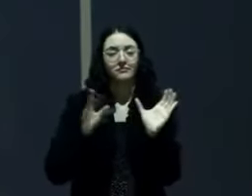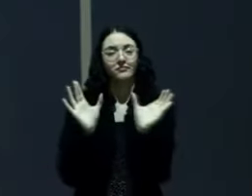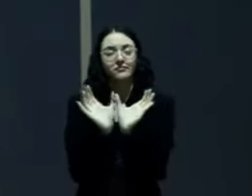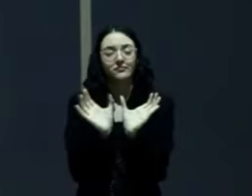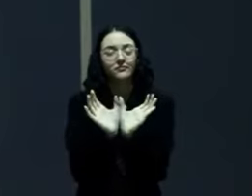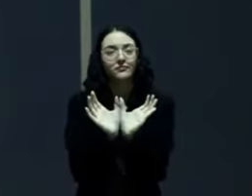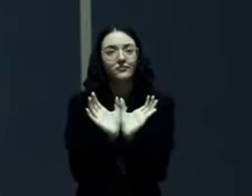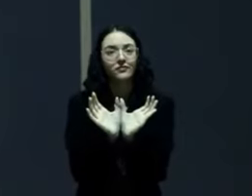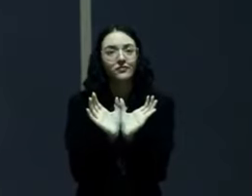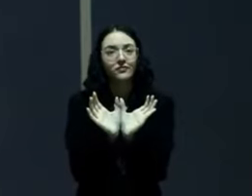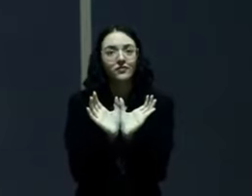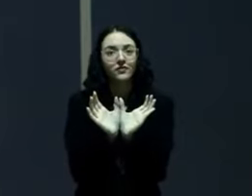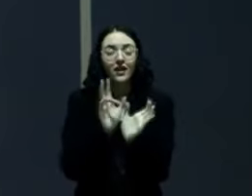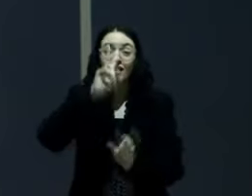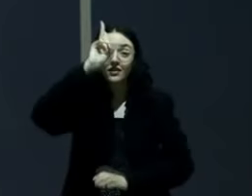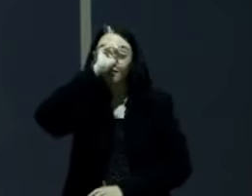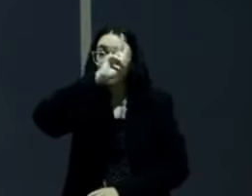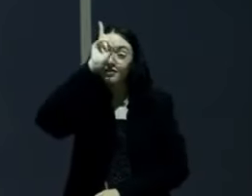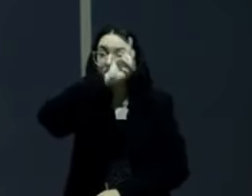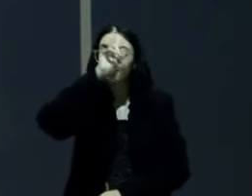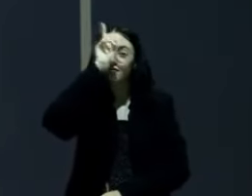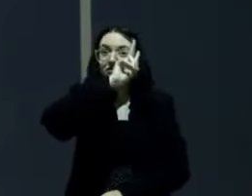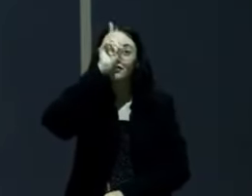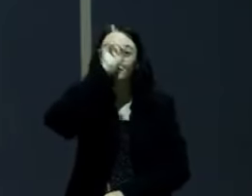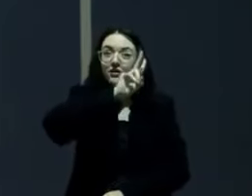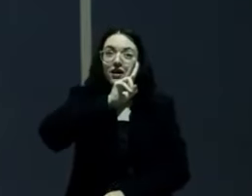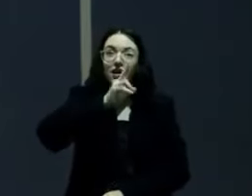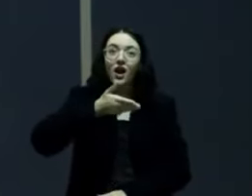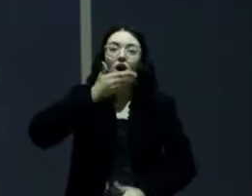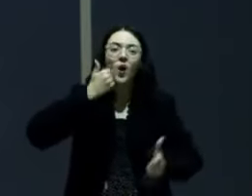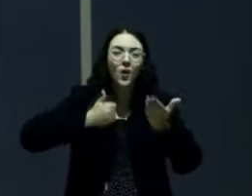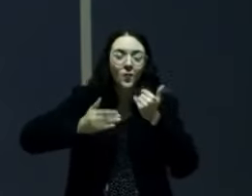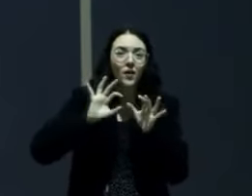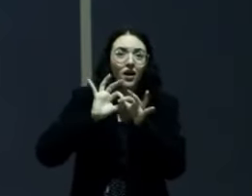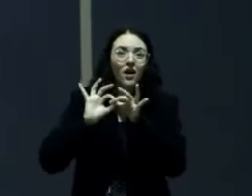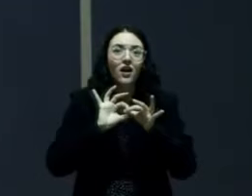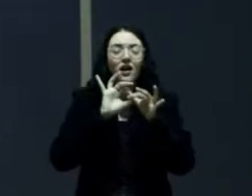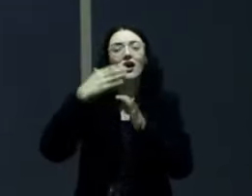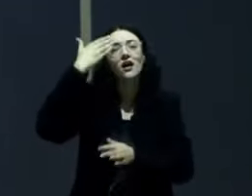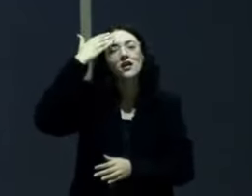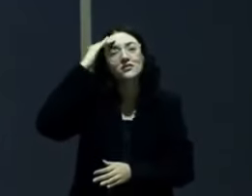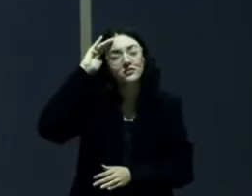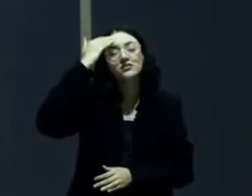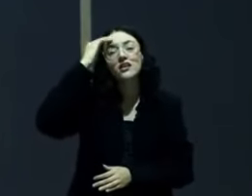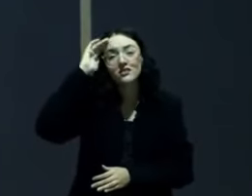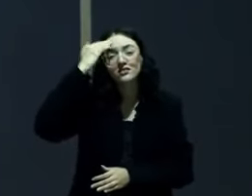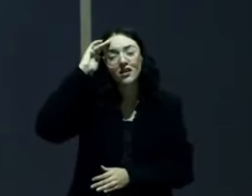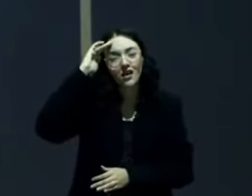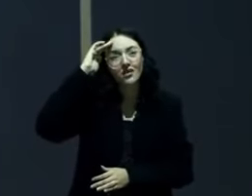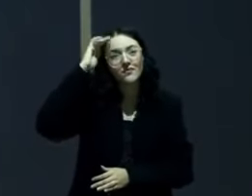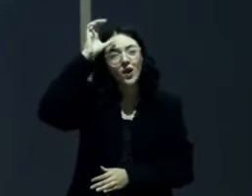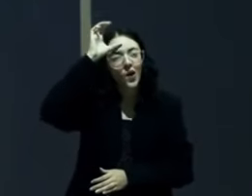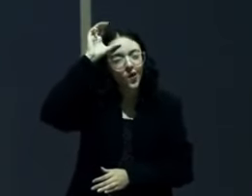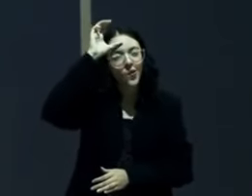É lembrar, é comer em comunhão e é entender, ter discernimento e entender que